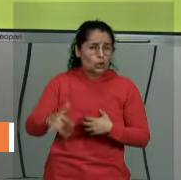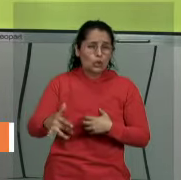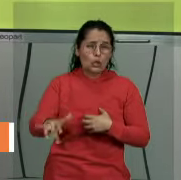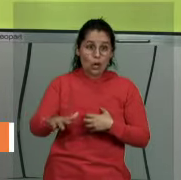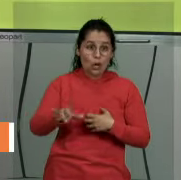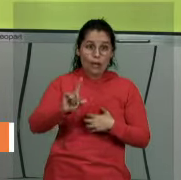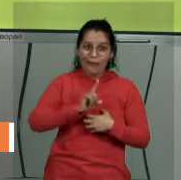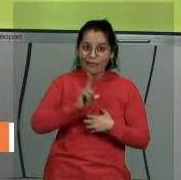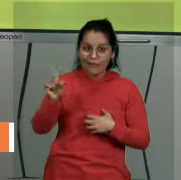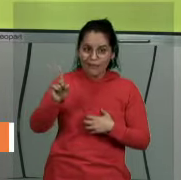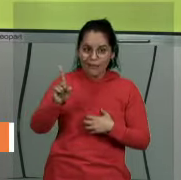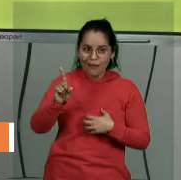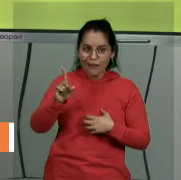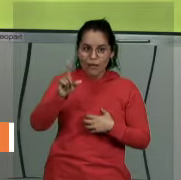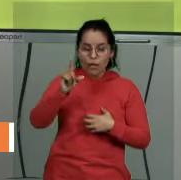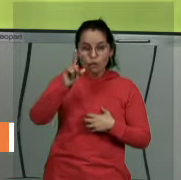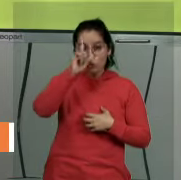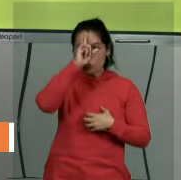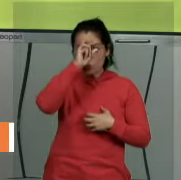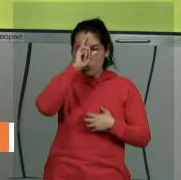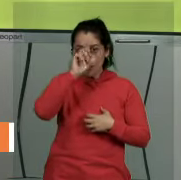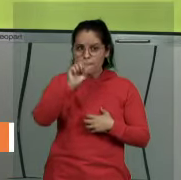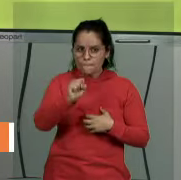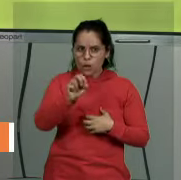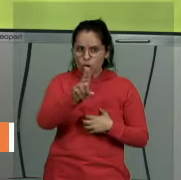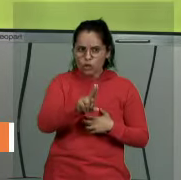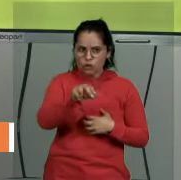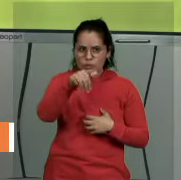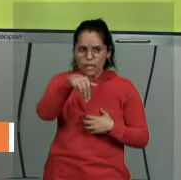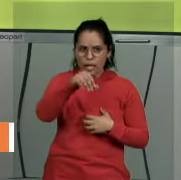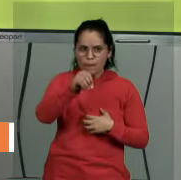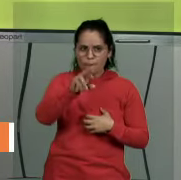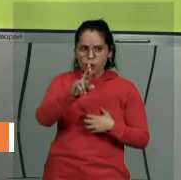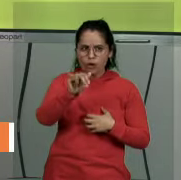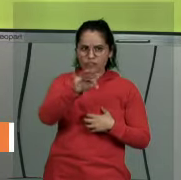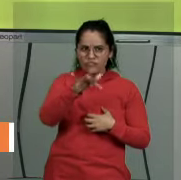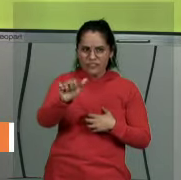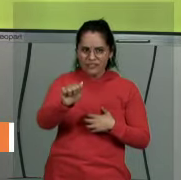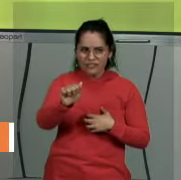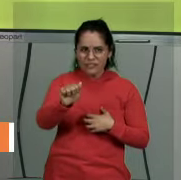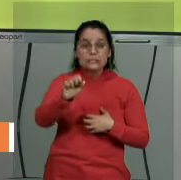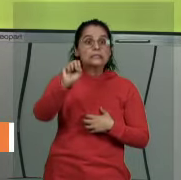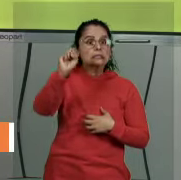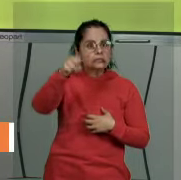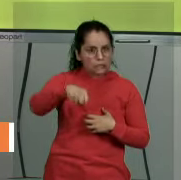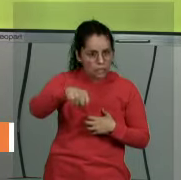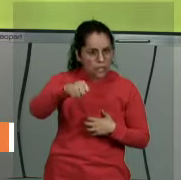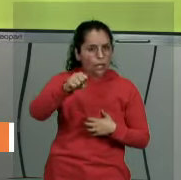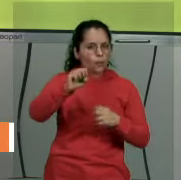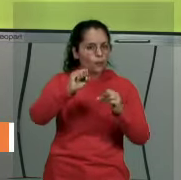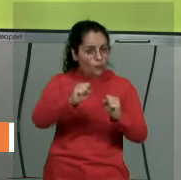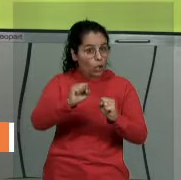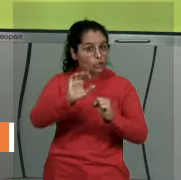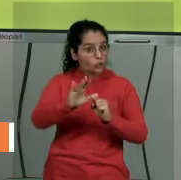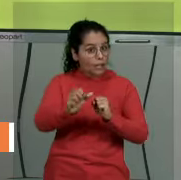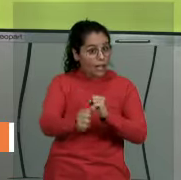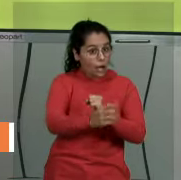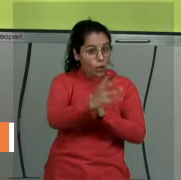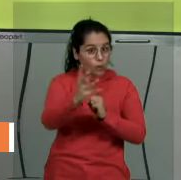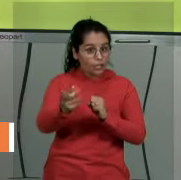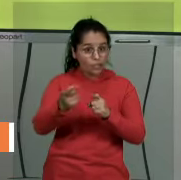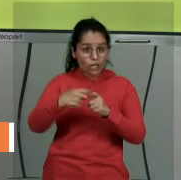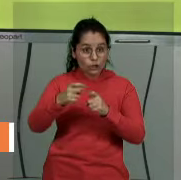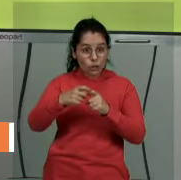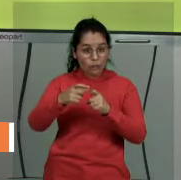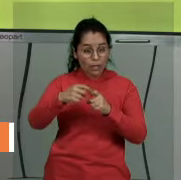hospital, eles podem usar a morfina? O médico, com a prescrição médica? Sim, pode, mas na quantidade que o médico vir